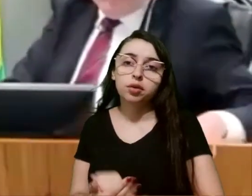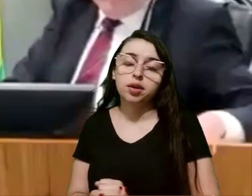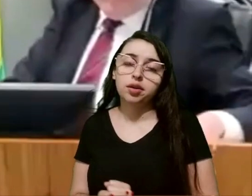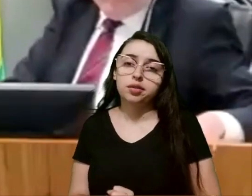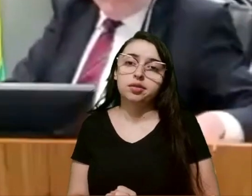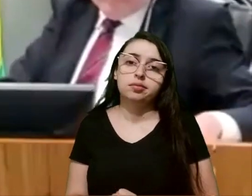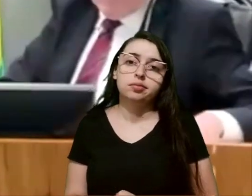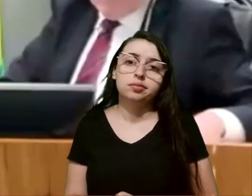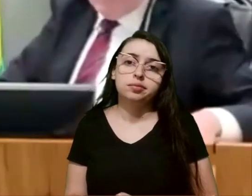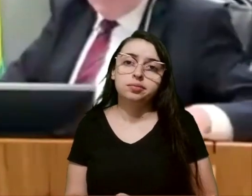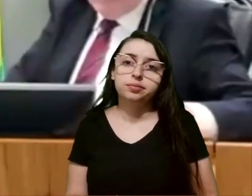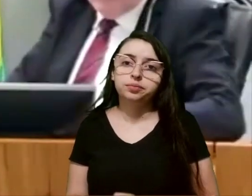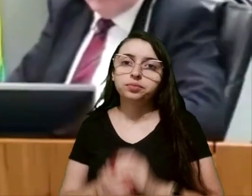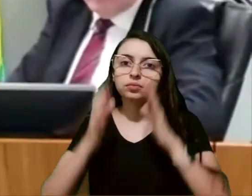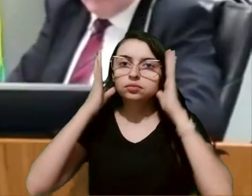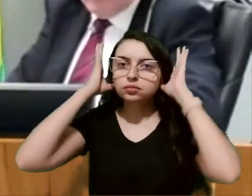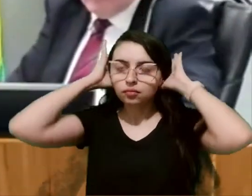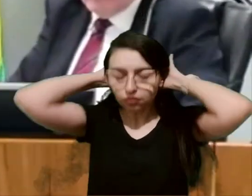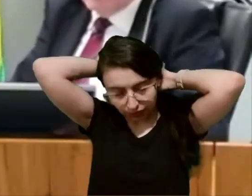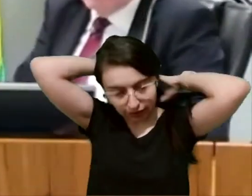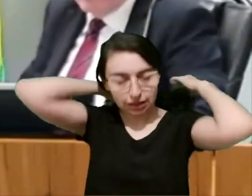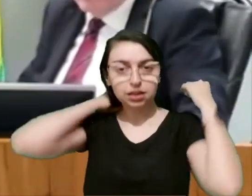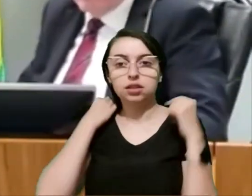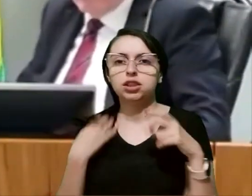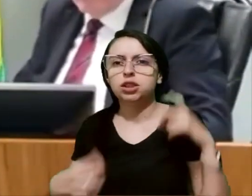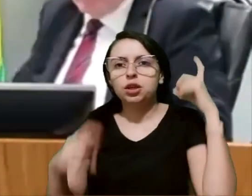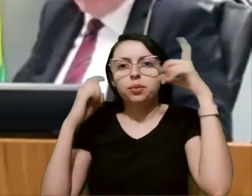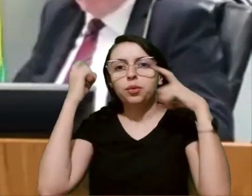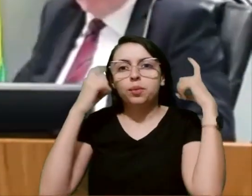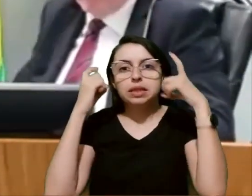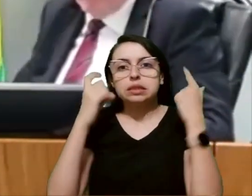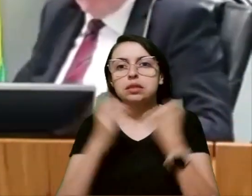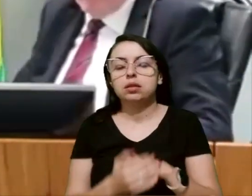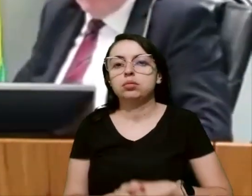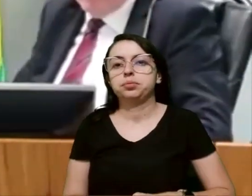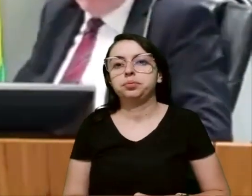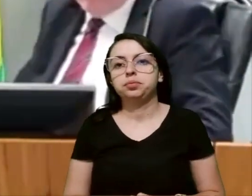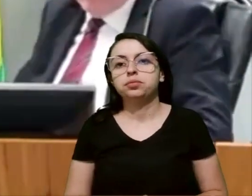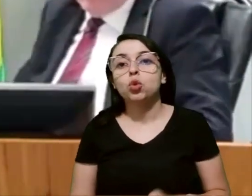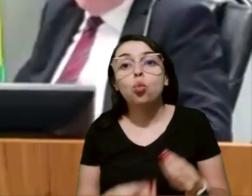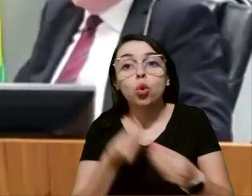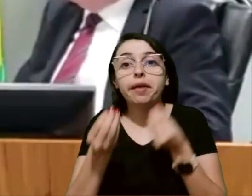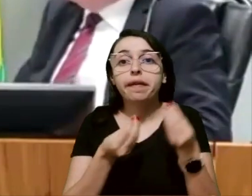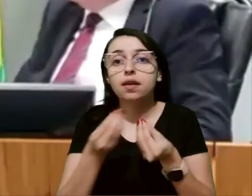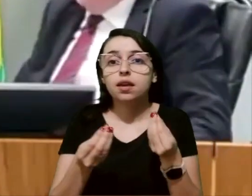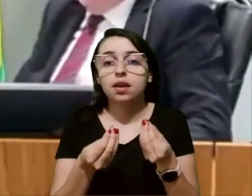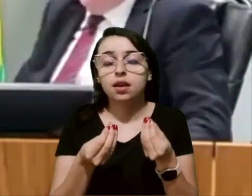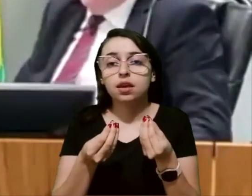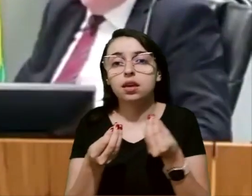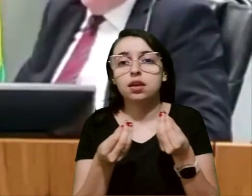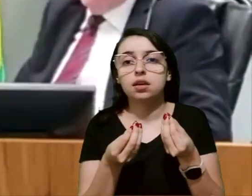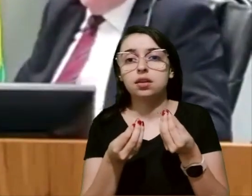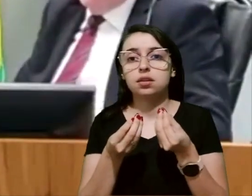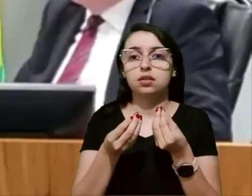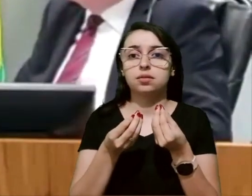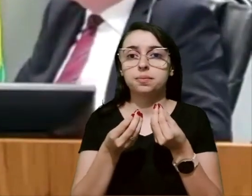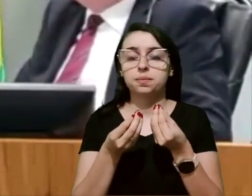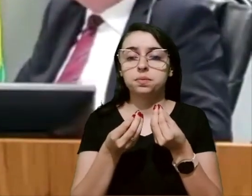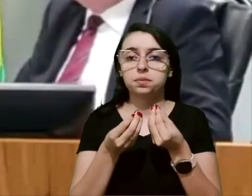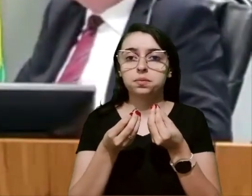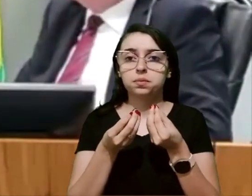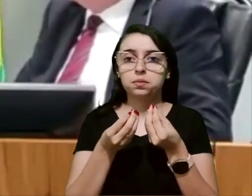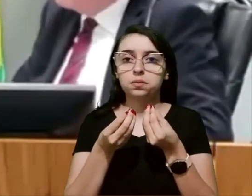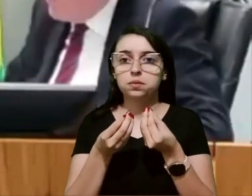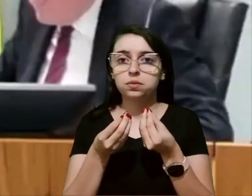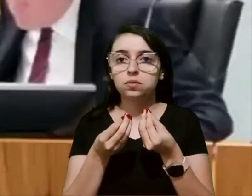segundo grau, já a dar cumprimento de pena a partir do segundo grau, uma das nossas preocupações era essa, né. O que,